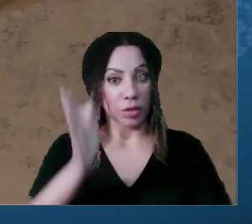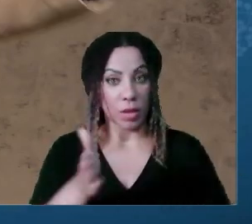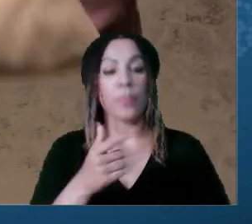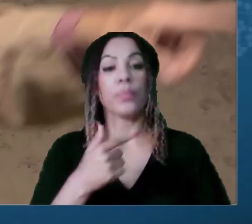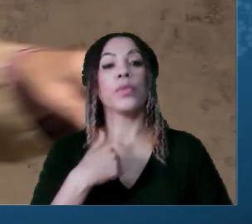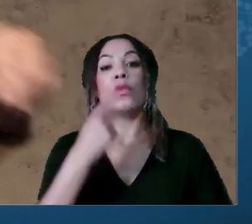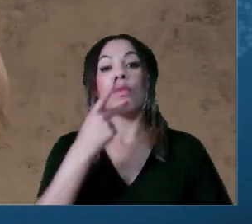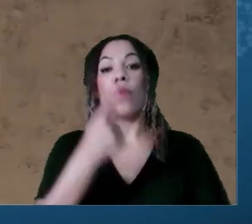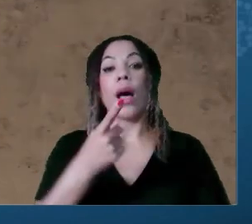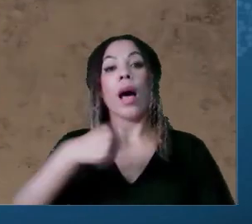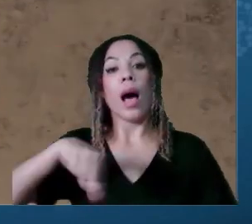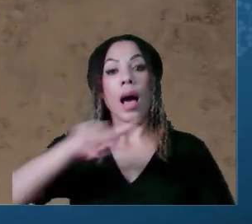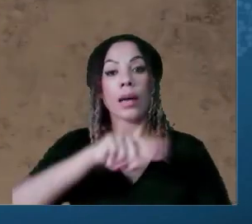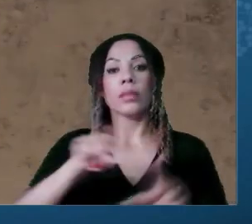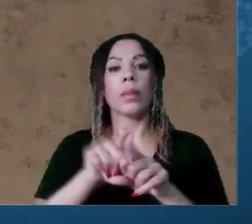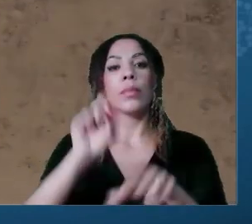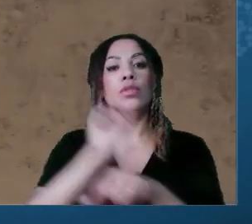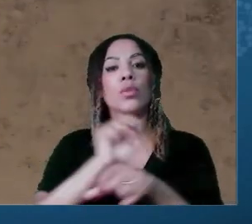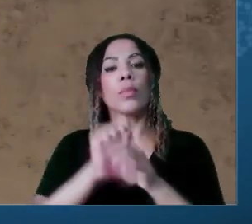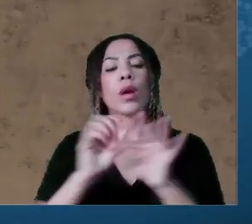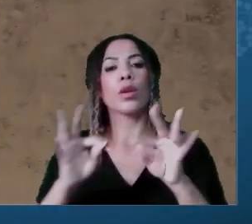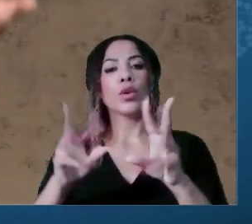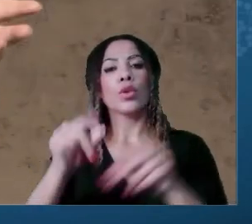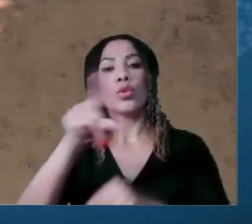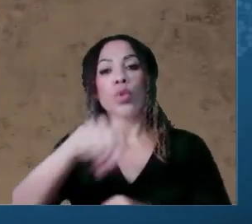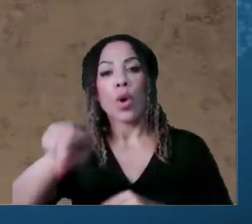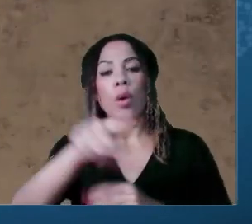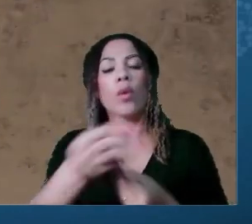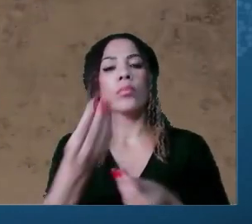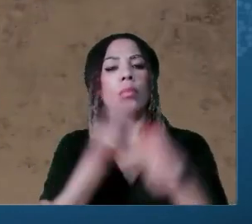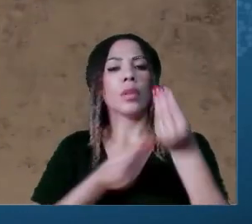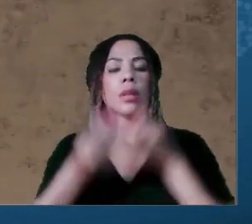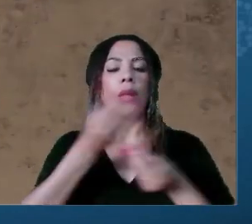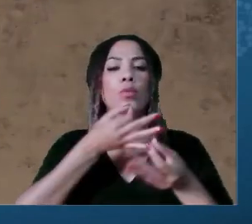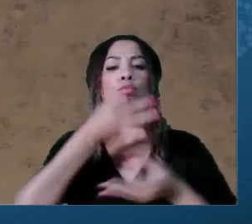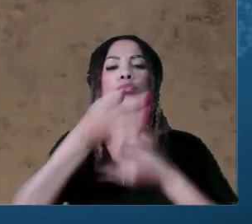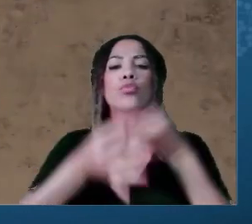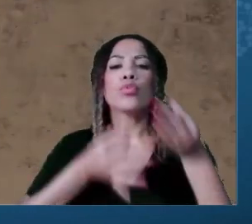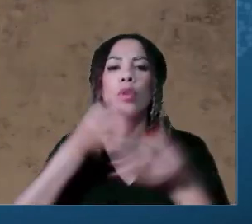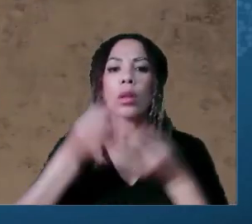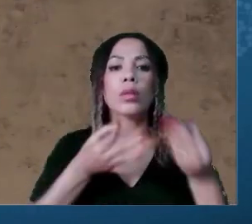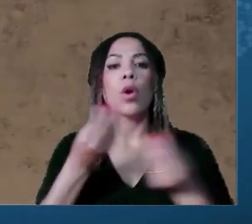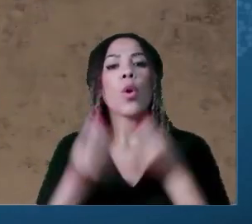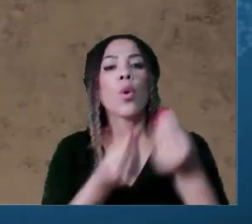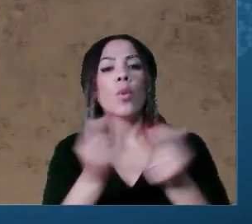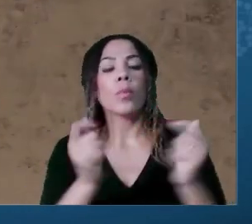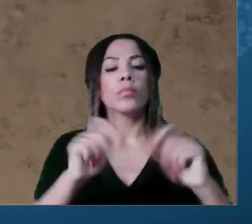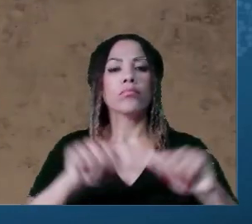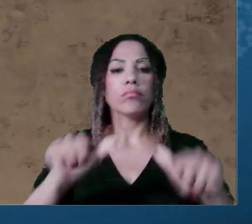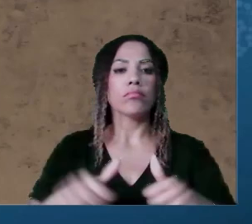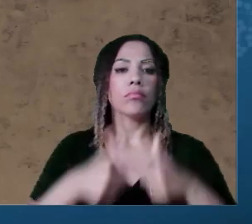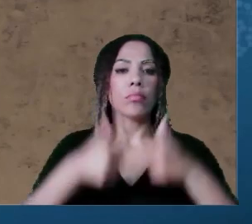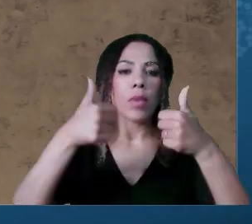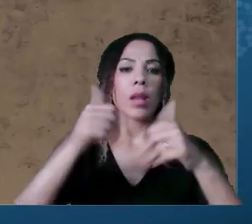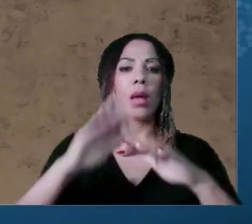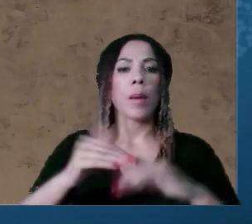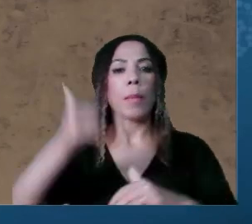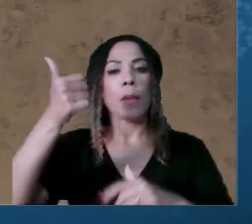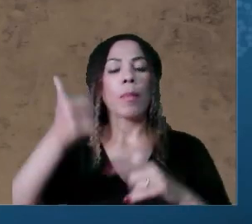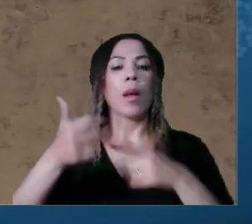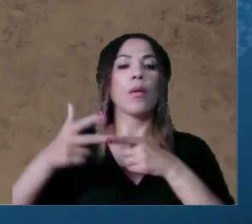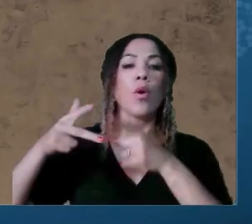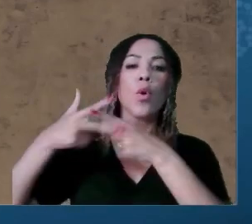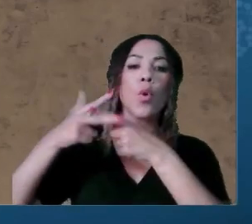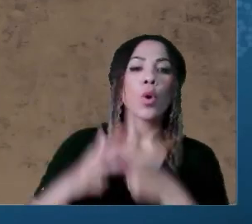de todas as comunidades sugestões que tiverem para melhorar, para aperfeiçoar ou corrigir o que tiver